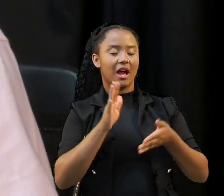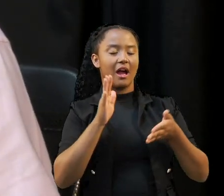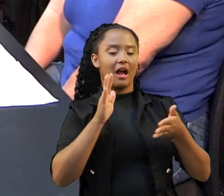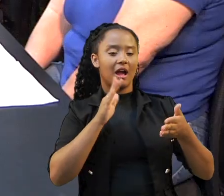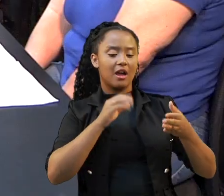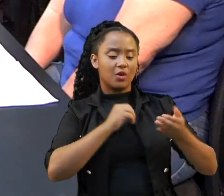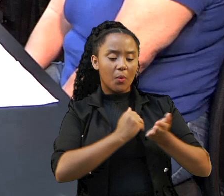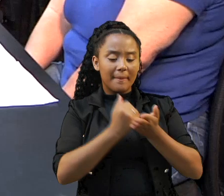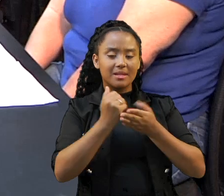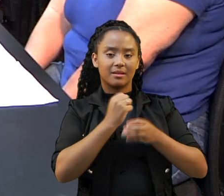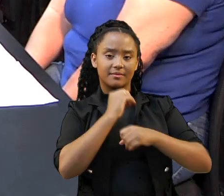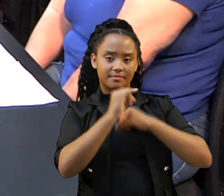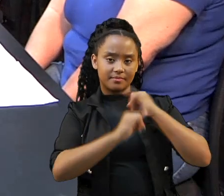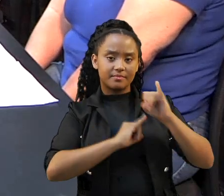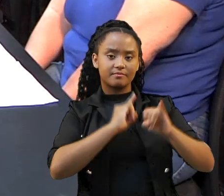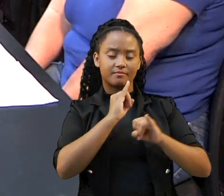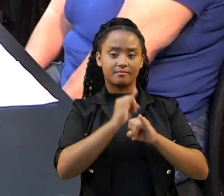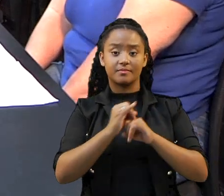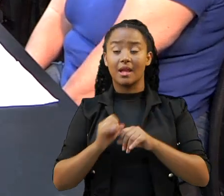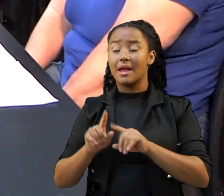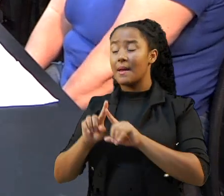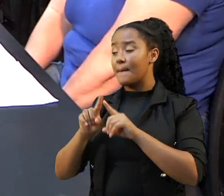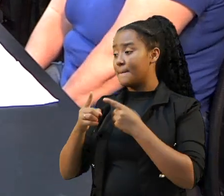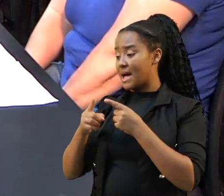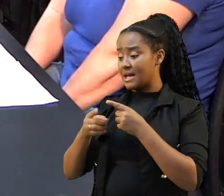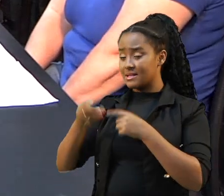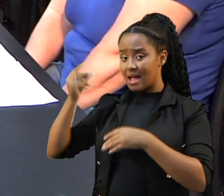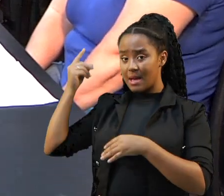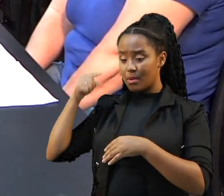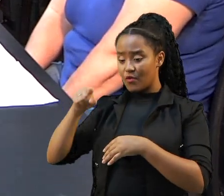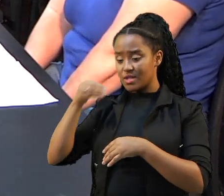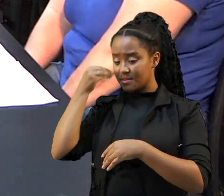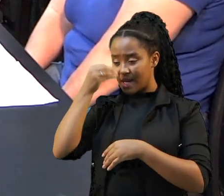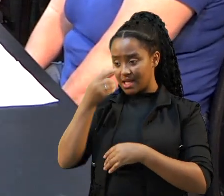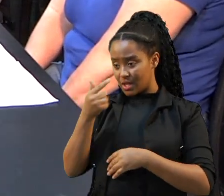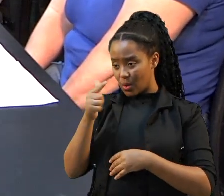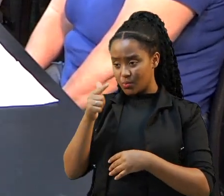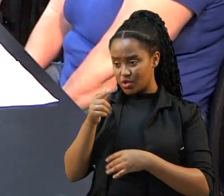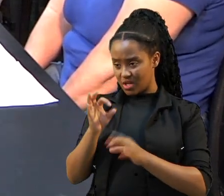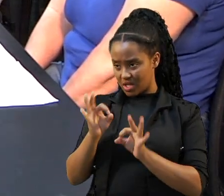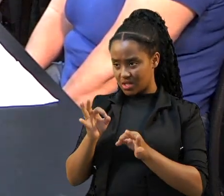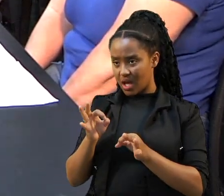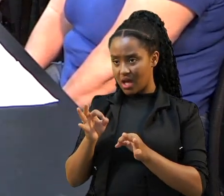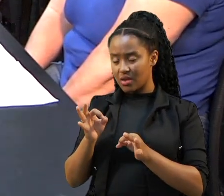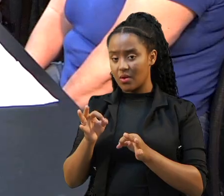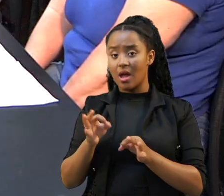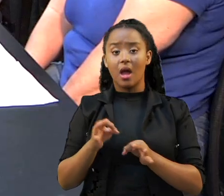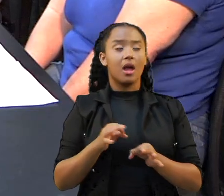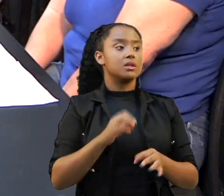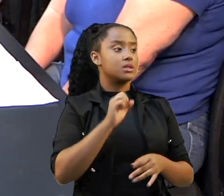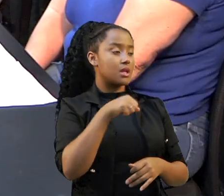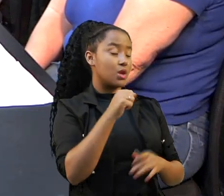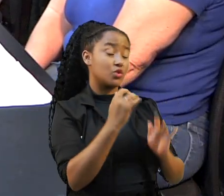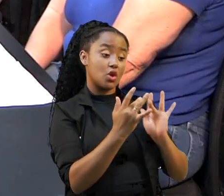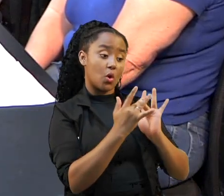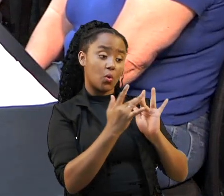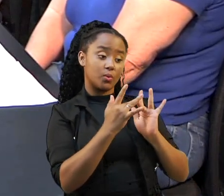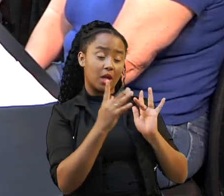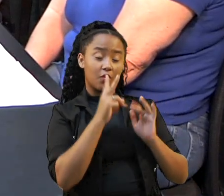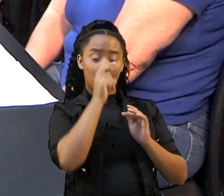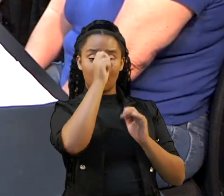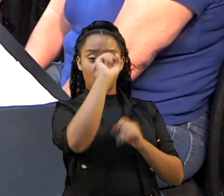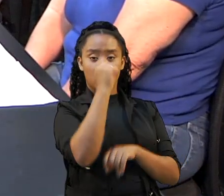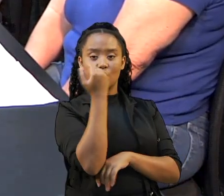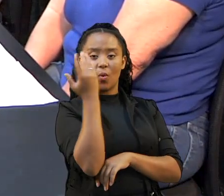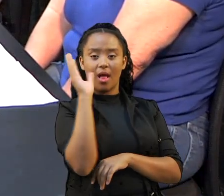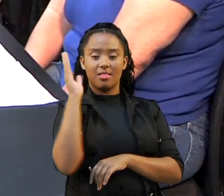digitalização mais imponente. Mas na época você não vivia isso, não né? vivia. Você vivia muito, né? em contato com a natureza. Em contato também, com a né?